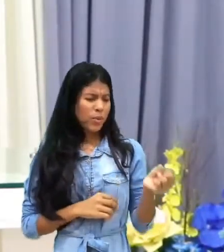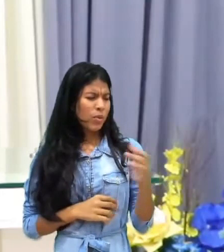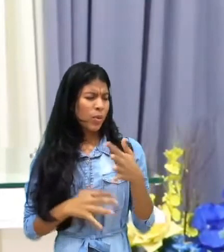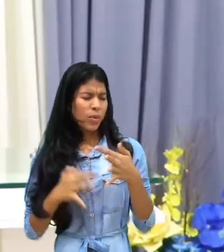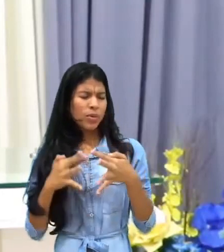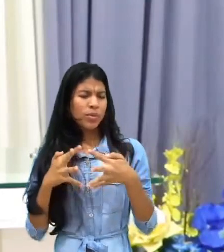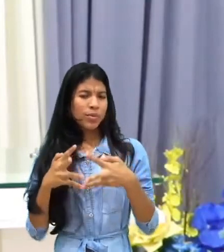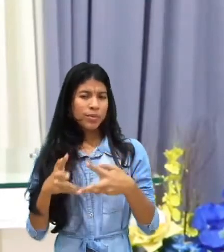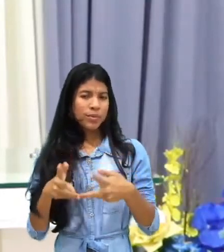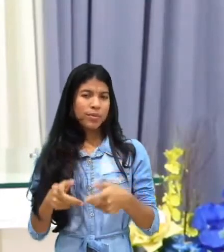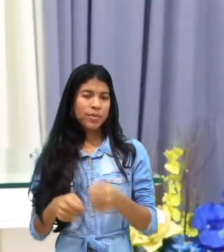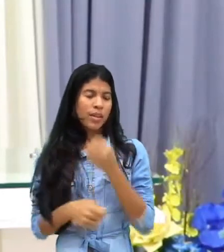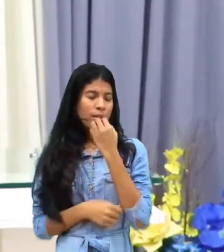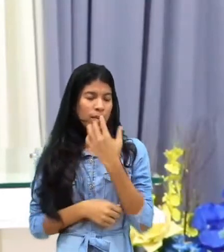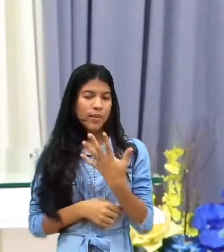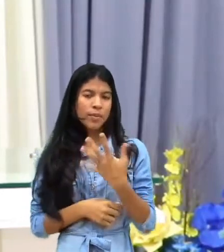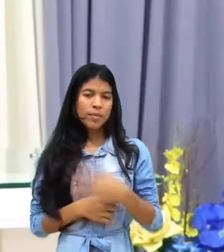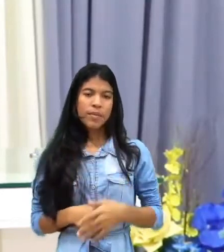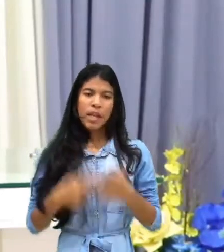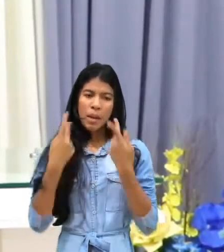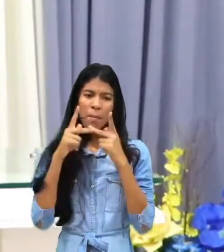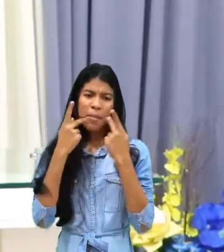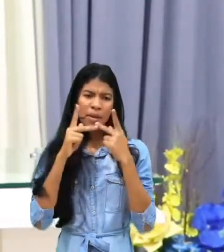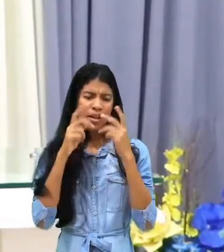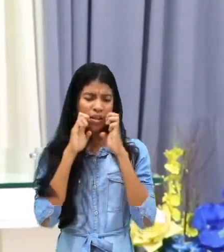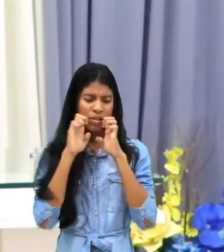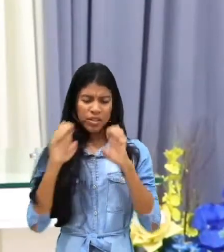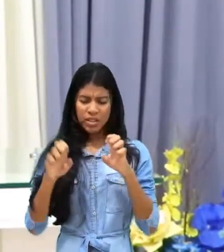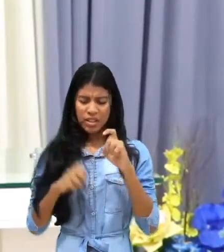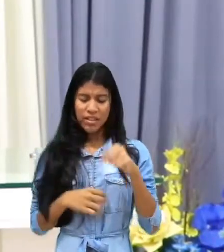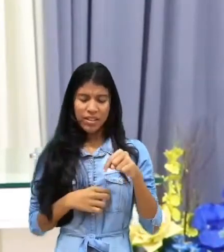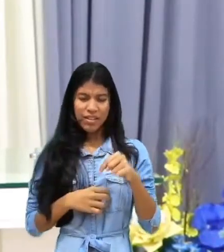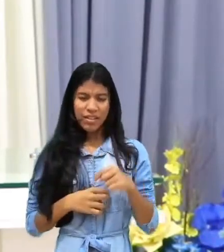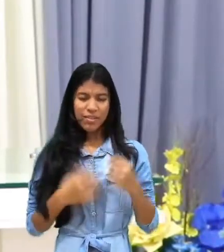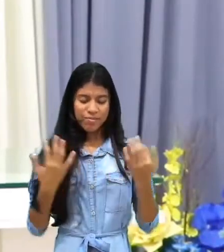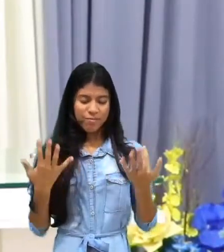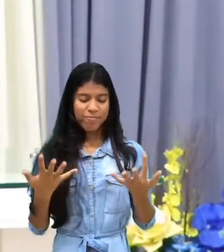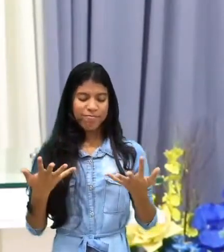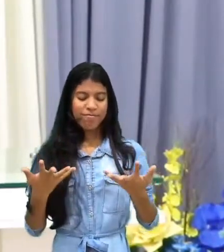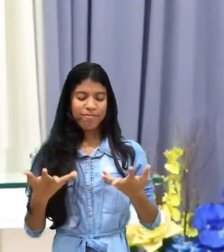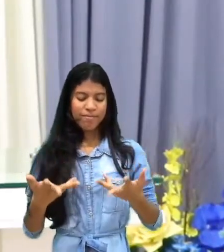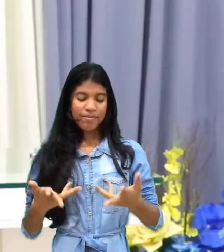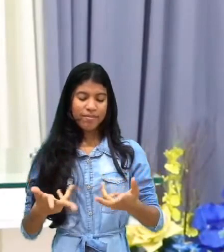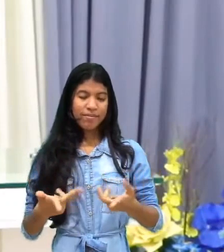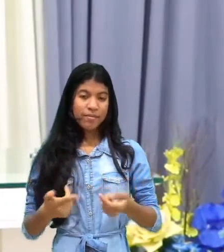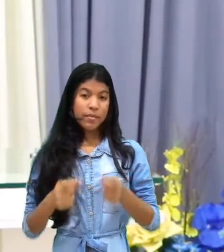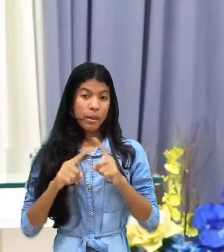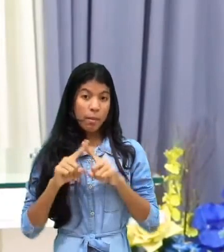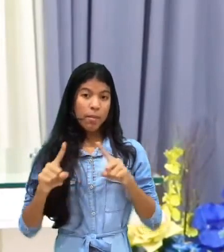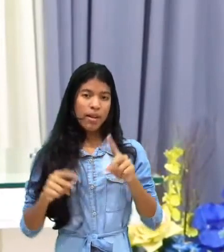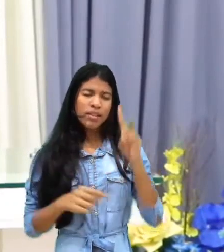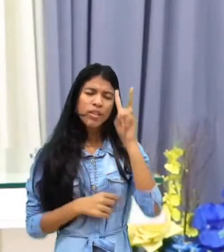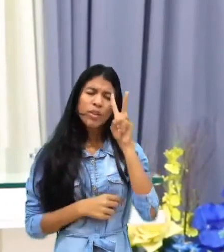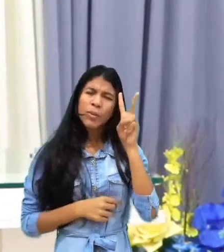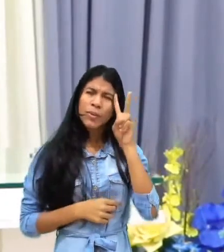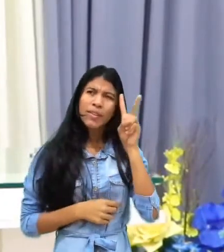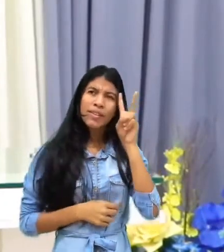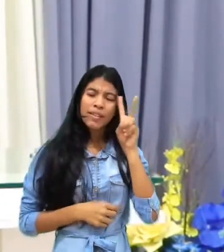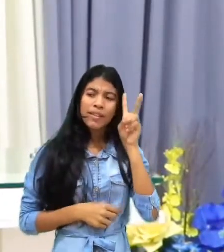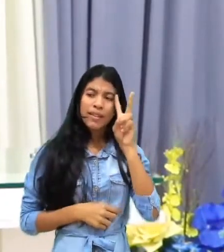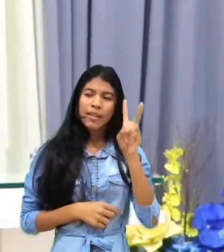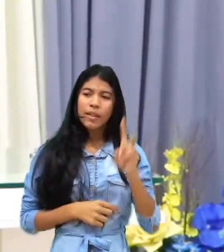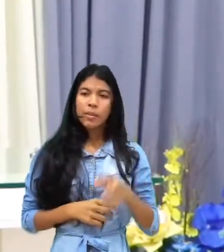muito bom. Isso aqui, pregar o Evangelho aqui é maravilhoso. Mas eu lembro-me, rapidamente, para concluirmos